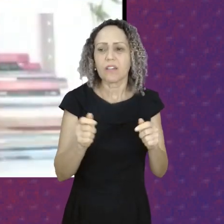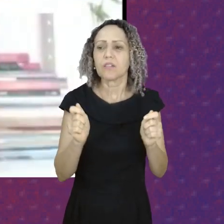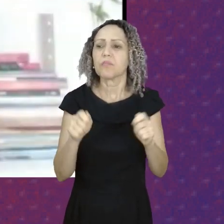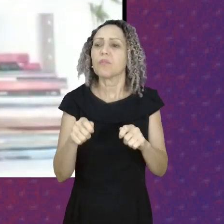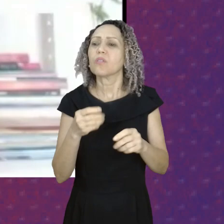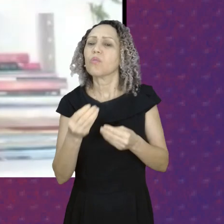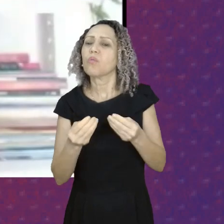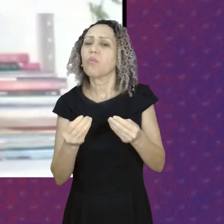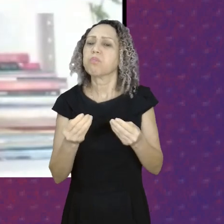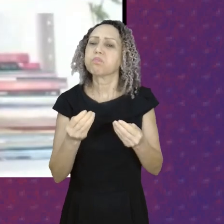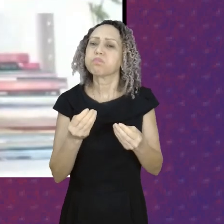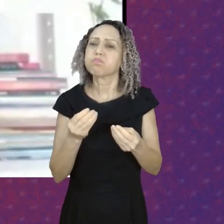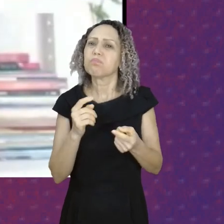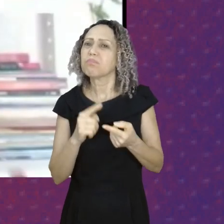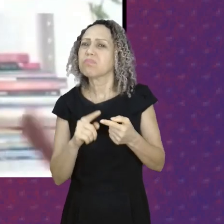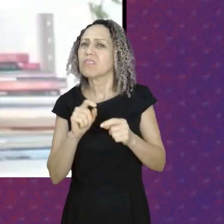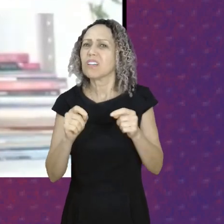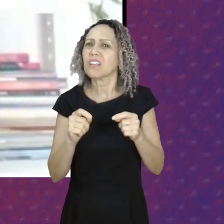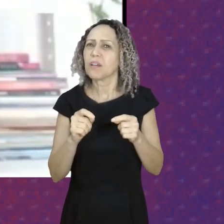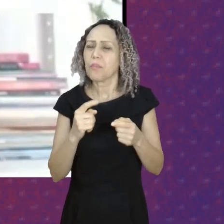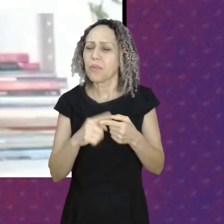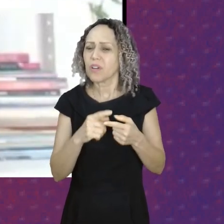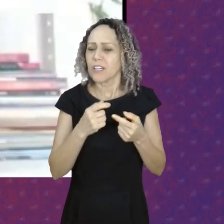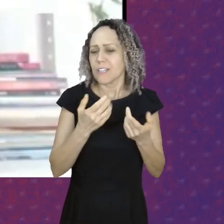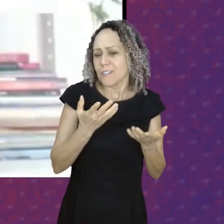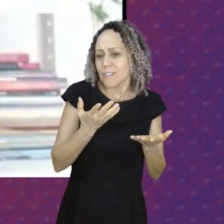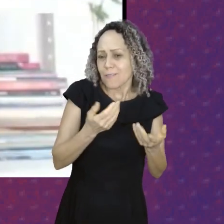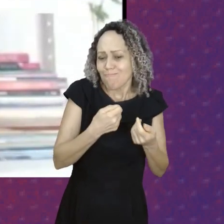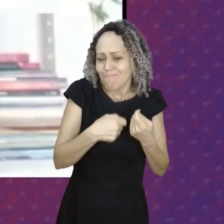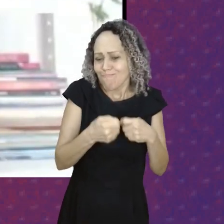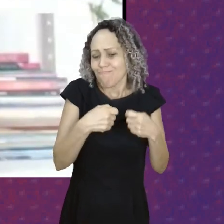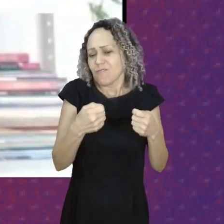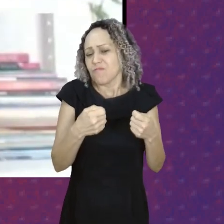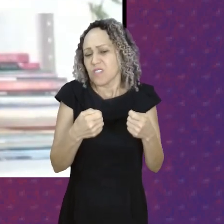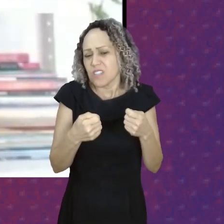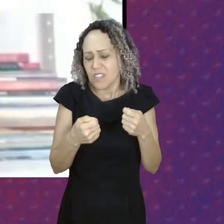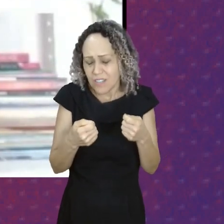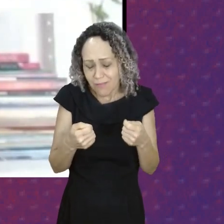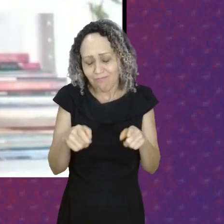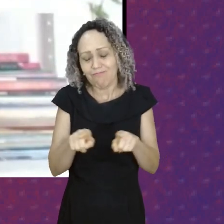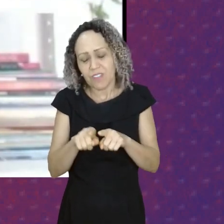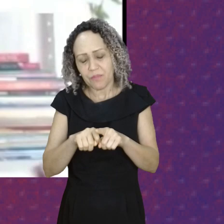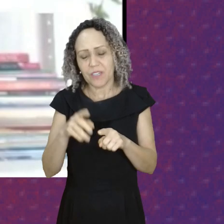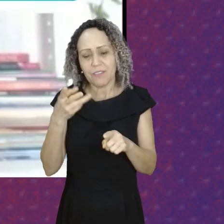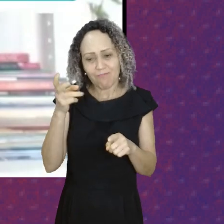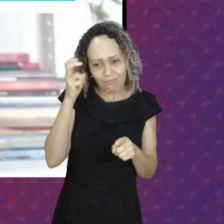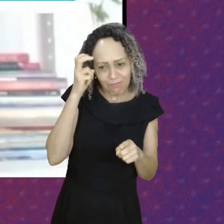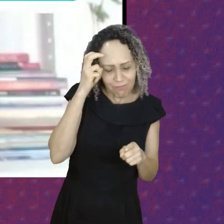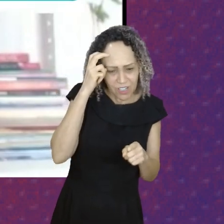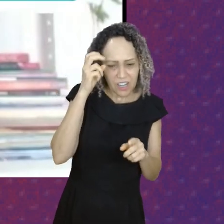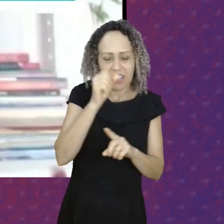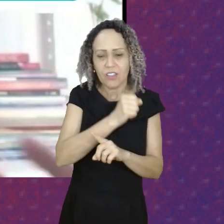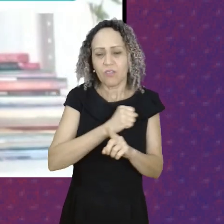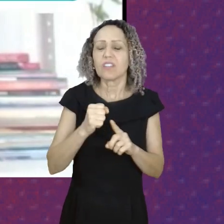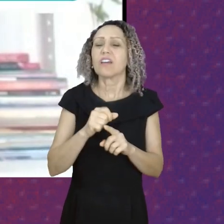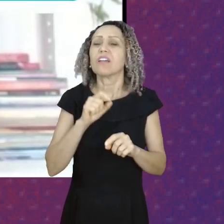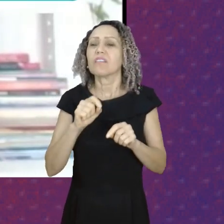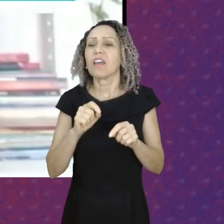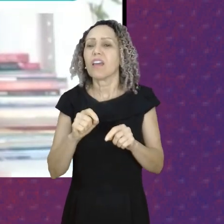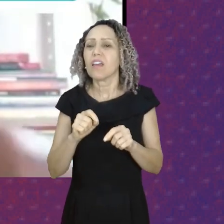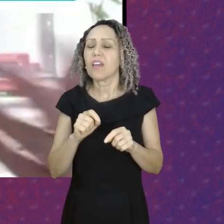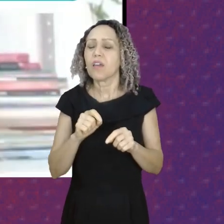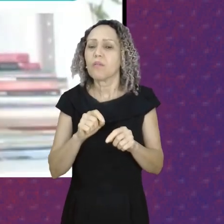explicado tanto por fatores econômicos, mas também por fatores culturais e sociais. As mulheres querem